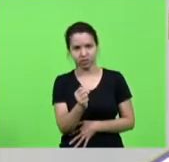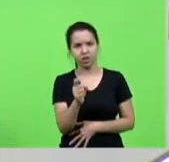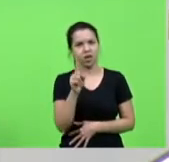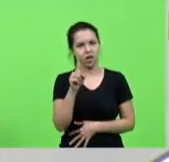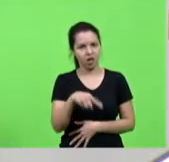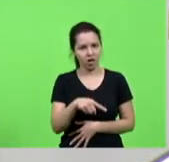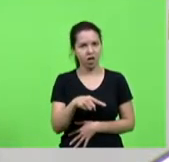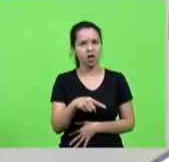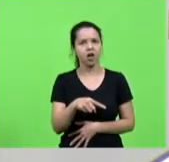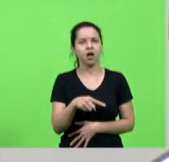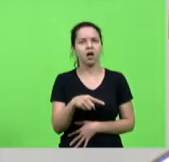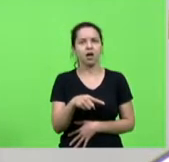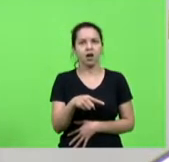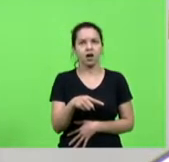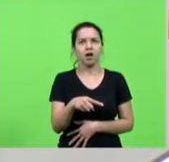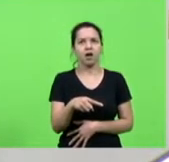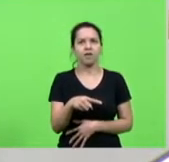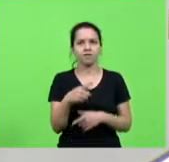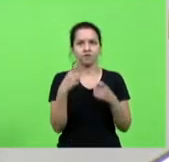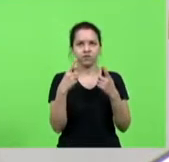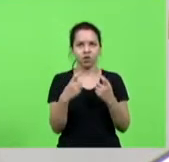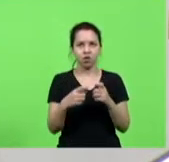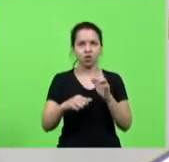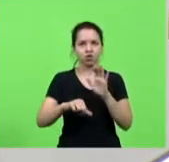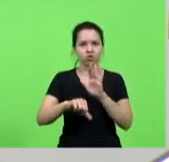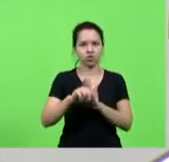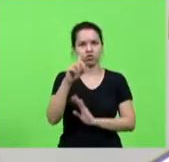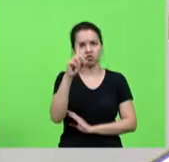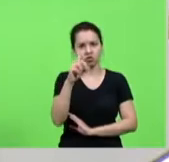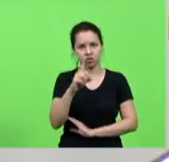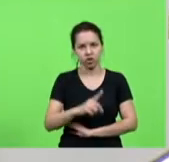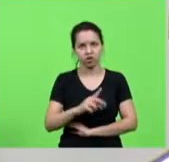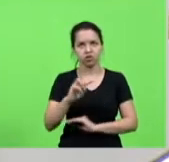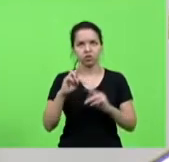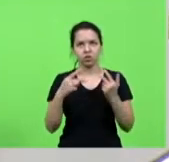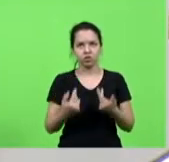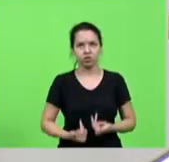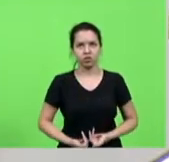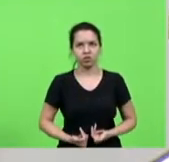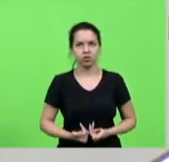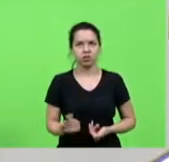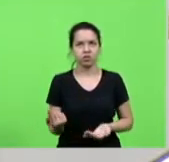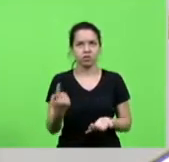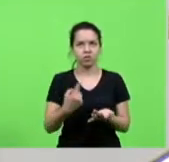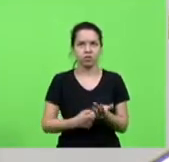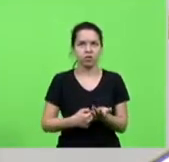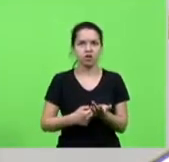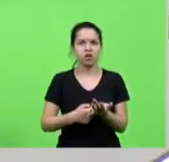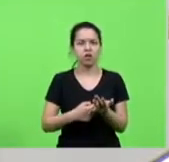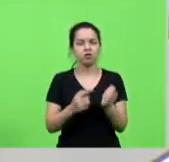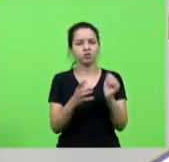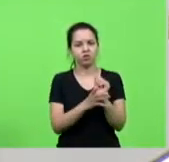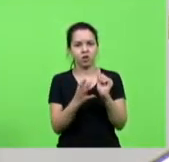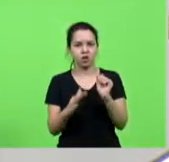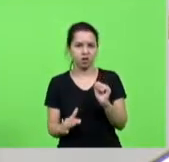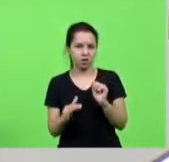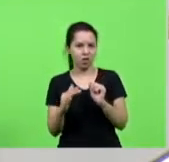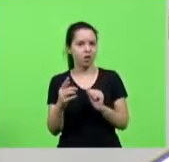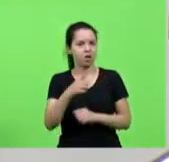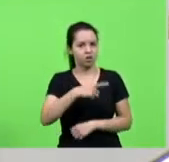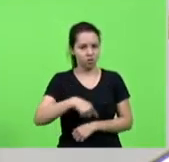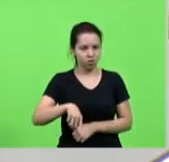direitos humanos. Na verdade, grave violação dos direitos humanos, conforme o Pacto São José da Costa Rica, do qual o Brasil é